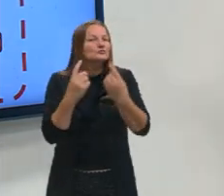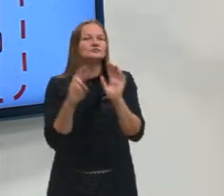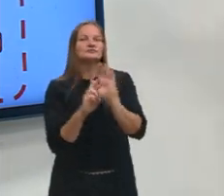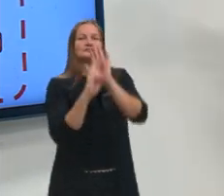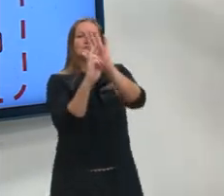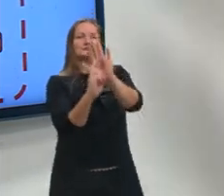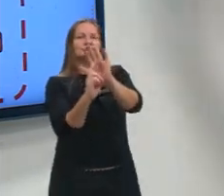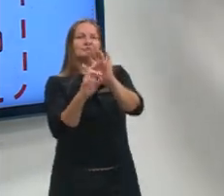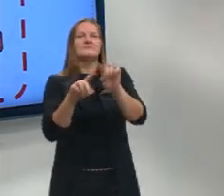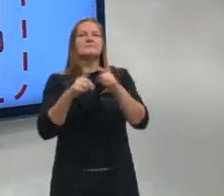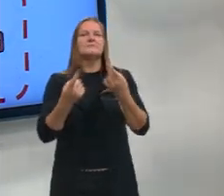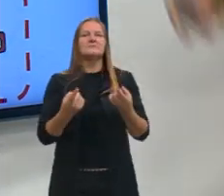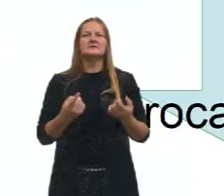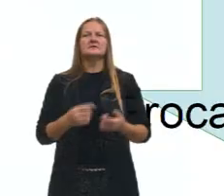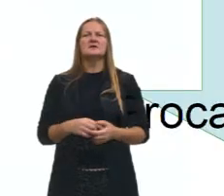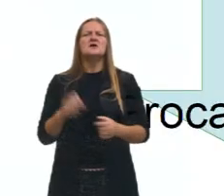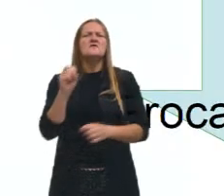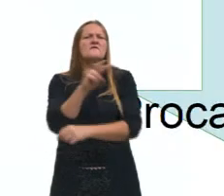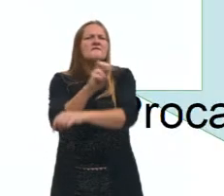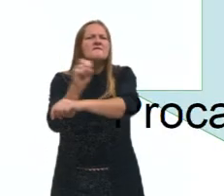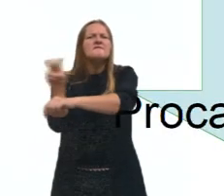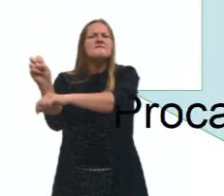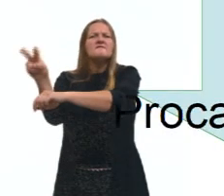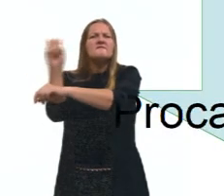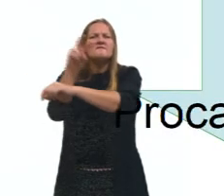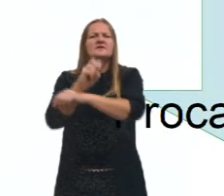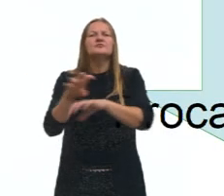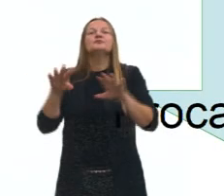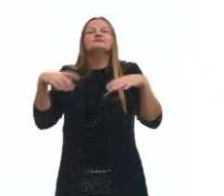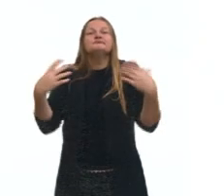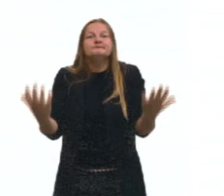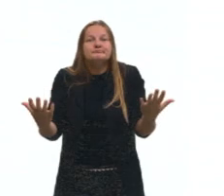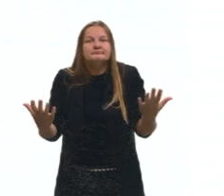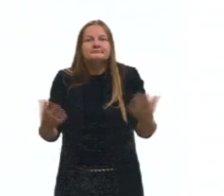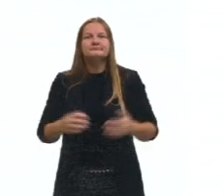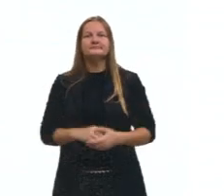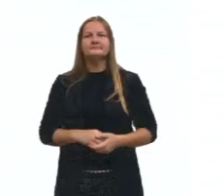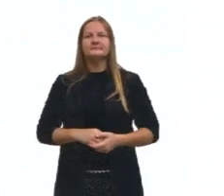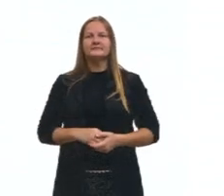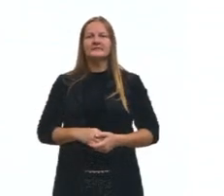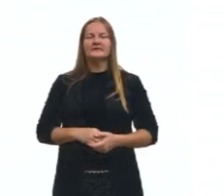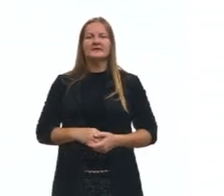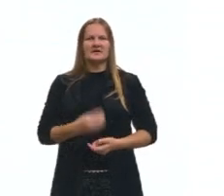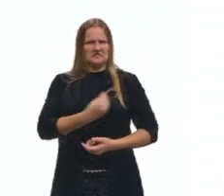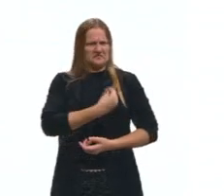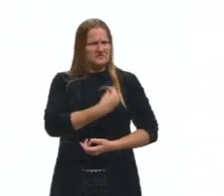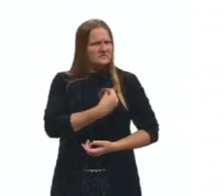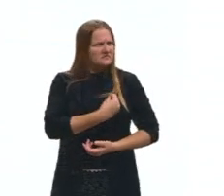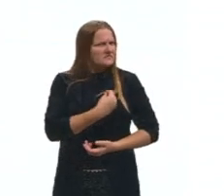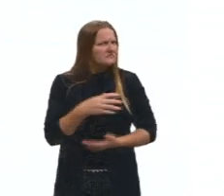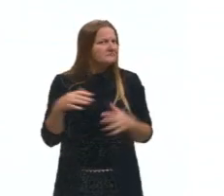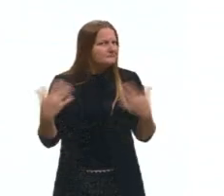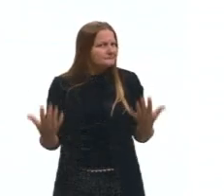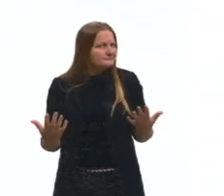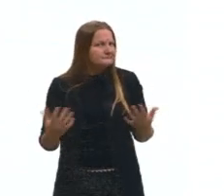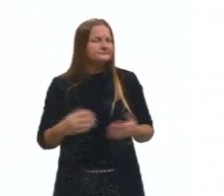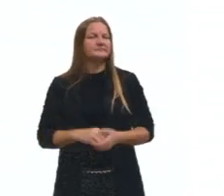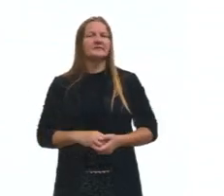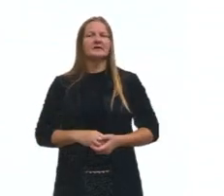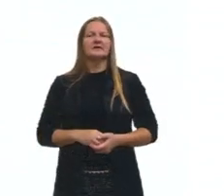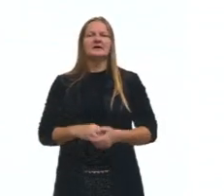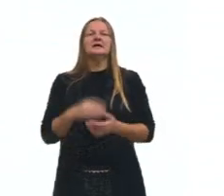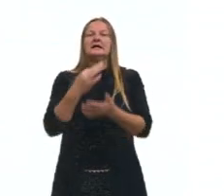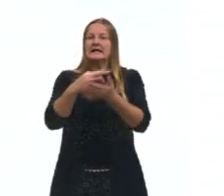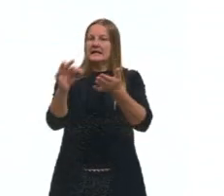mas não vejo nada de vírus aqui cadê os vírus eles não são seres vivos bom de